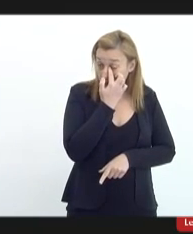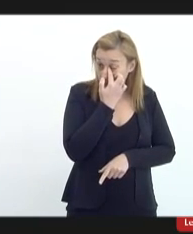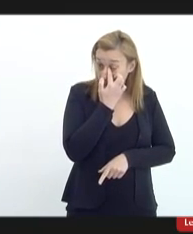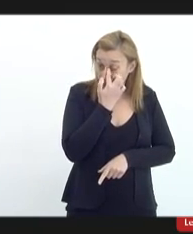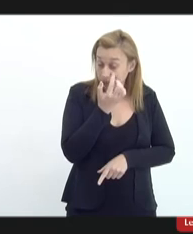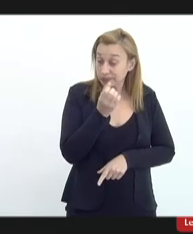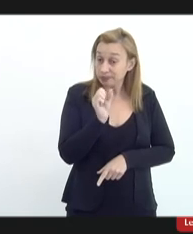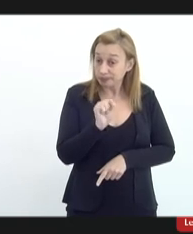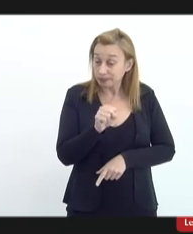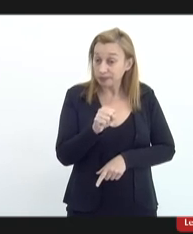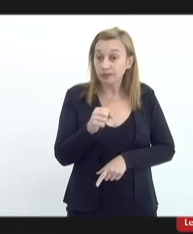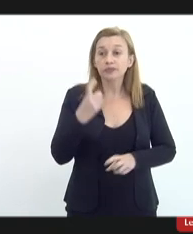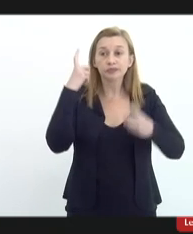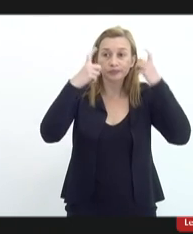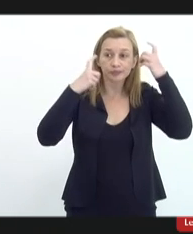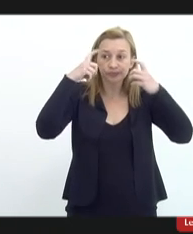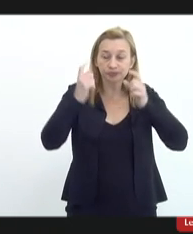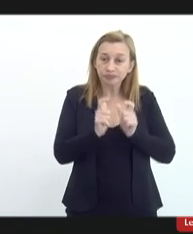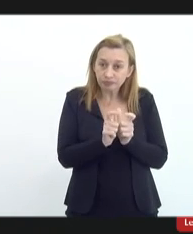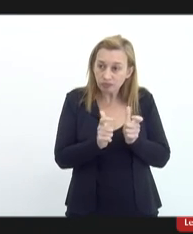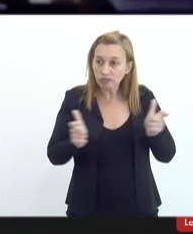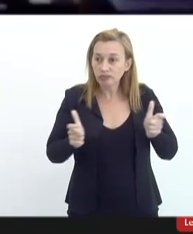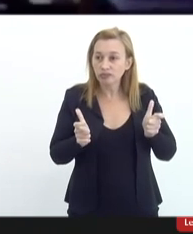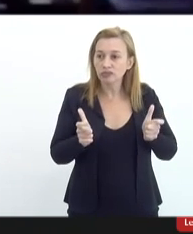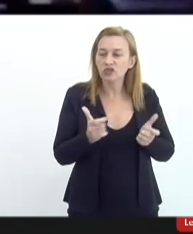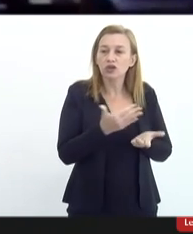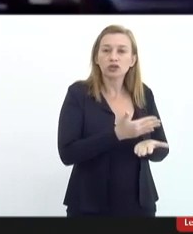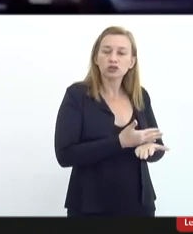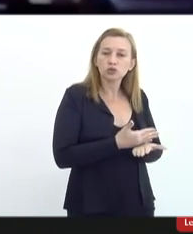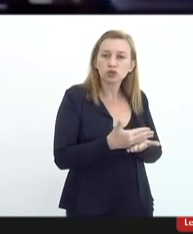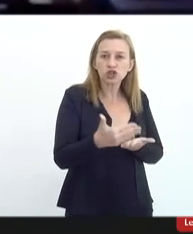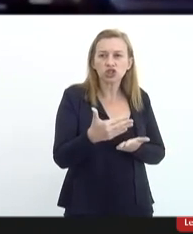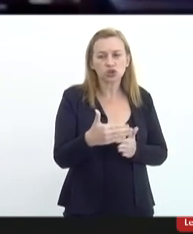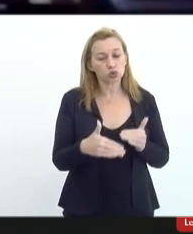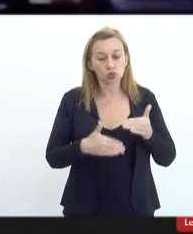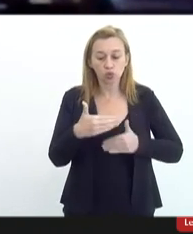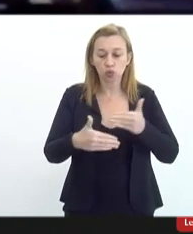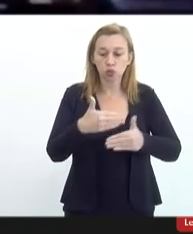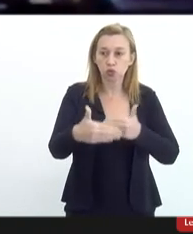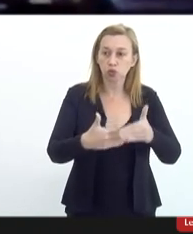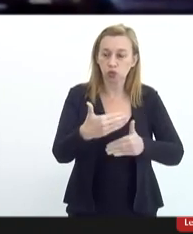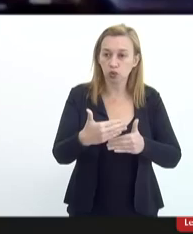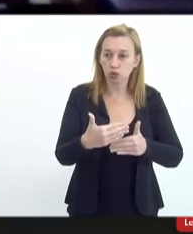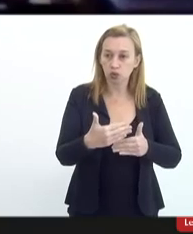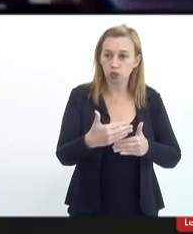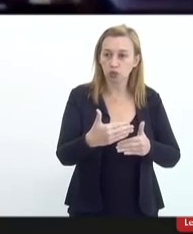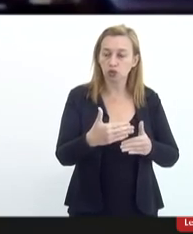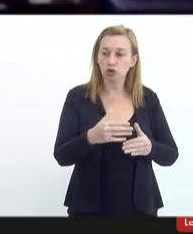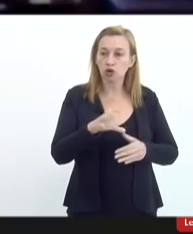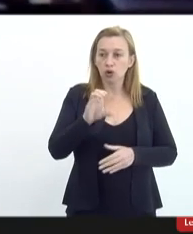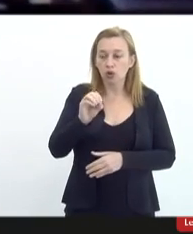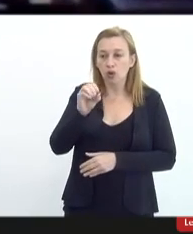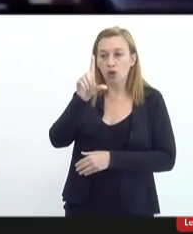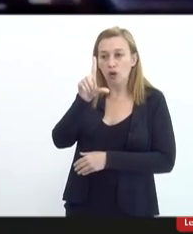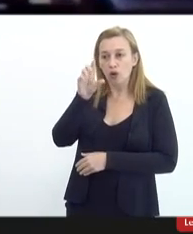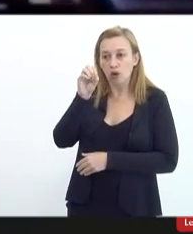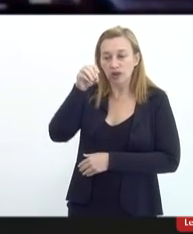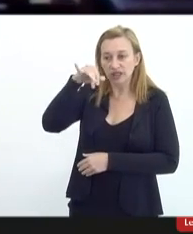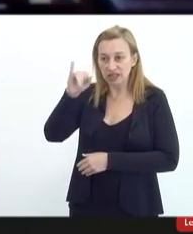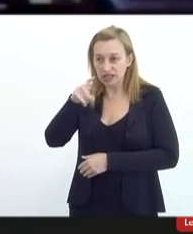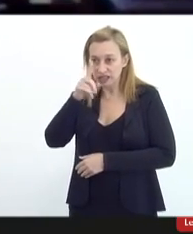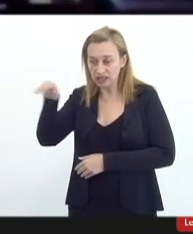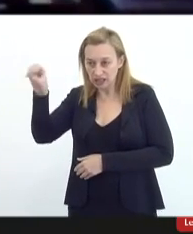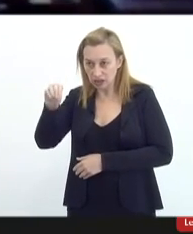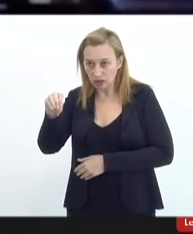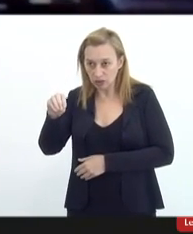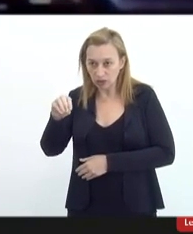Existe uma preocupação muito grande desde o início do processo de colonização das Américas e a